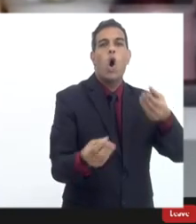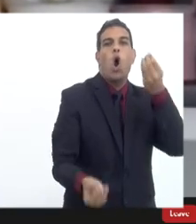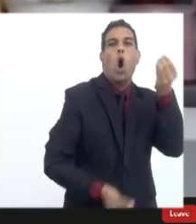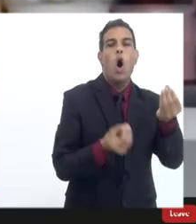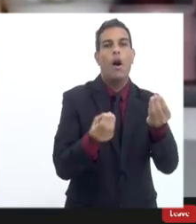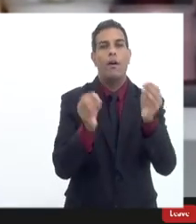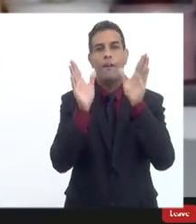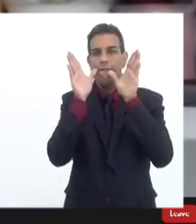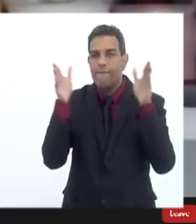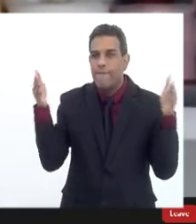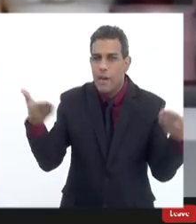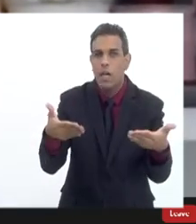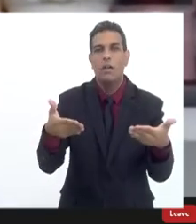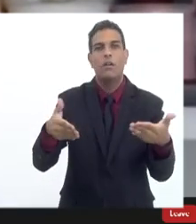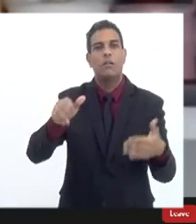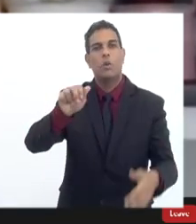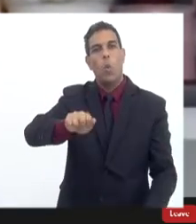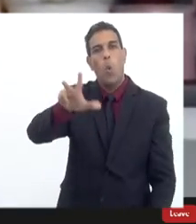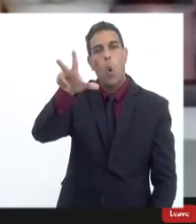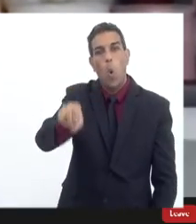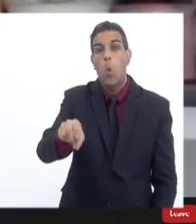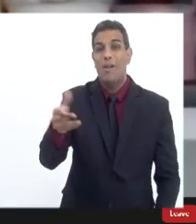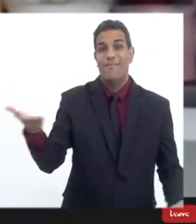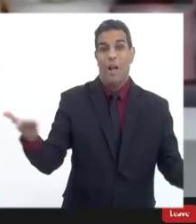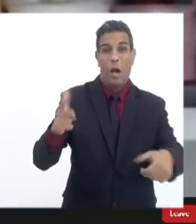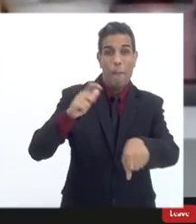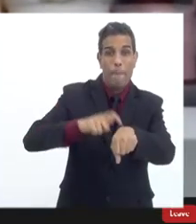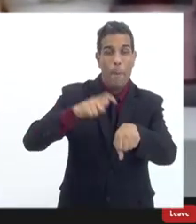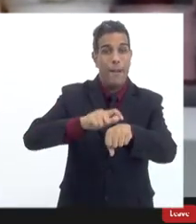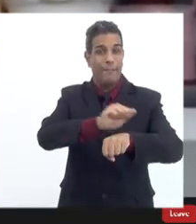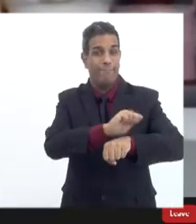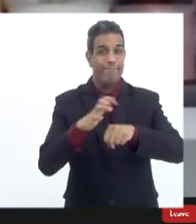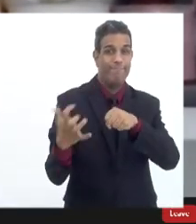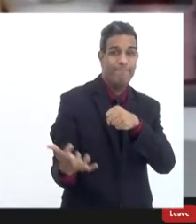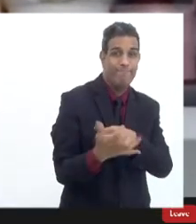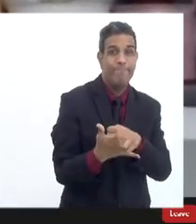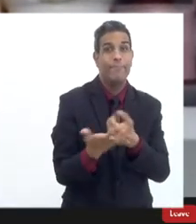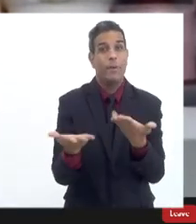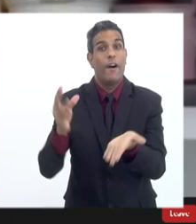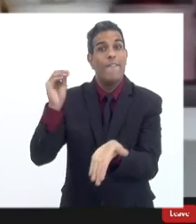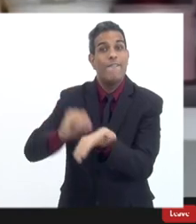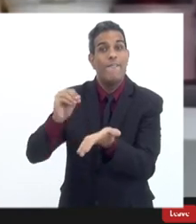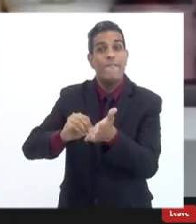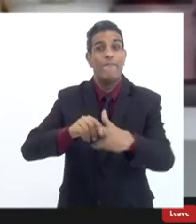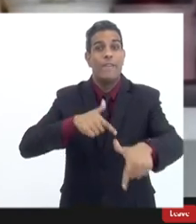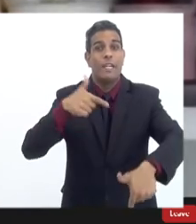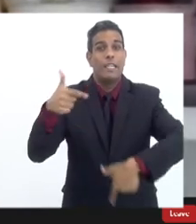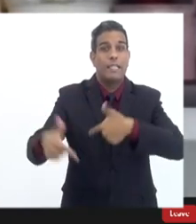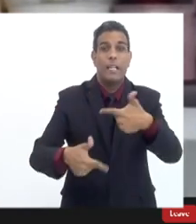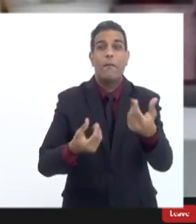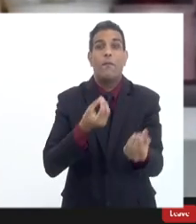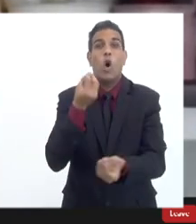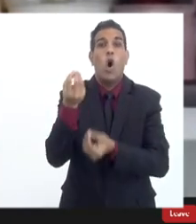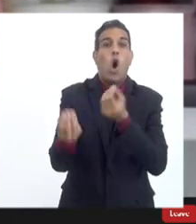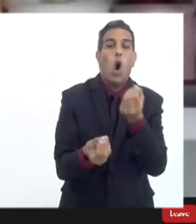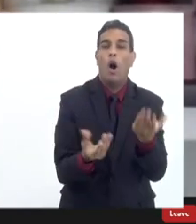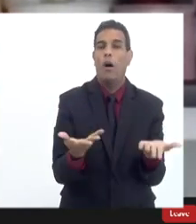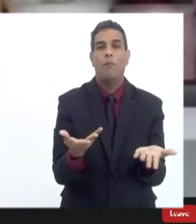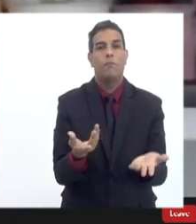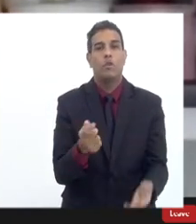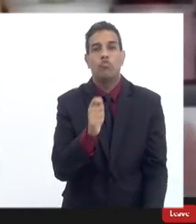estão especificamente estes jovens enfrentando a pandemia, o desemprego, a uberização do trabalho,